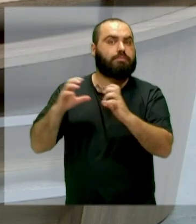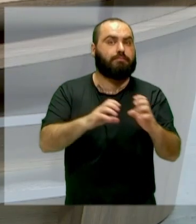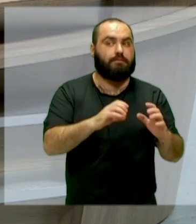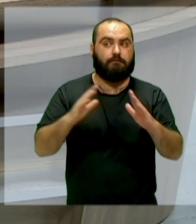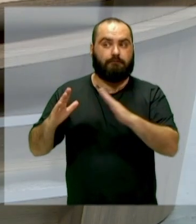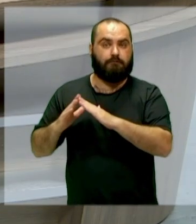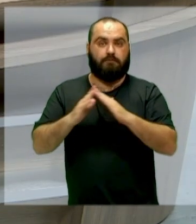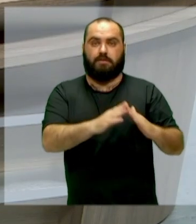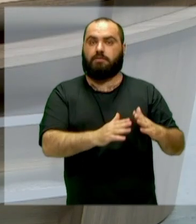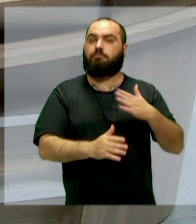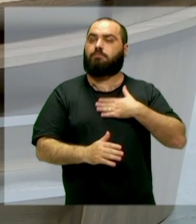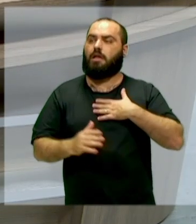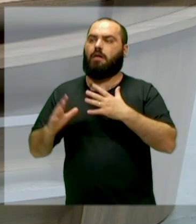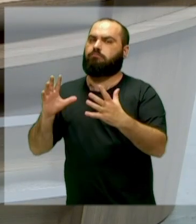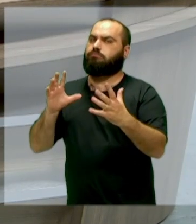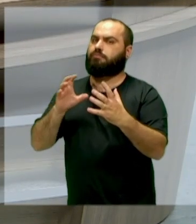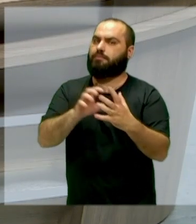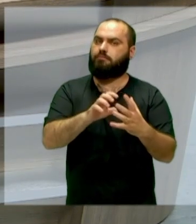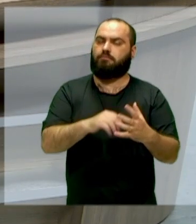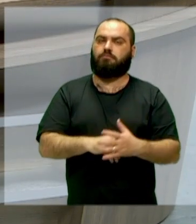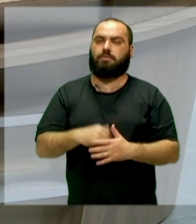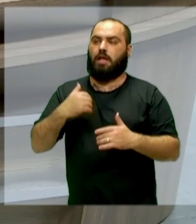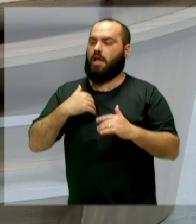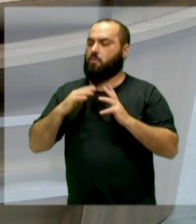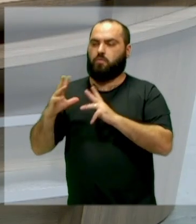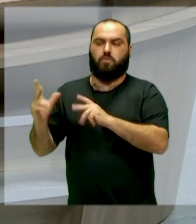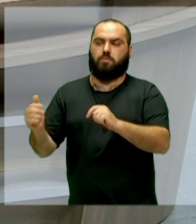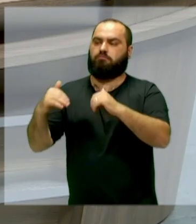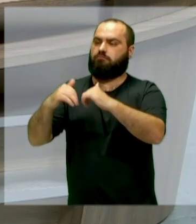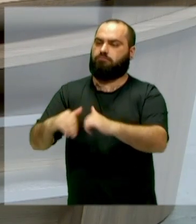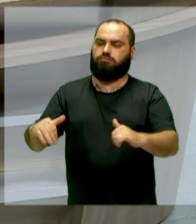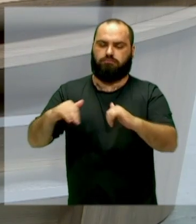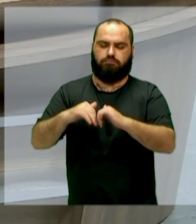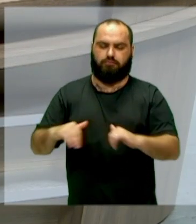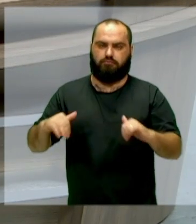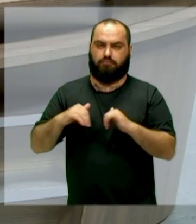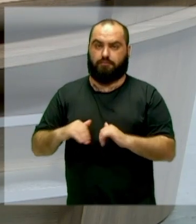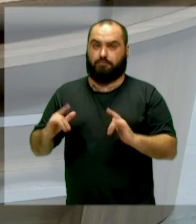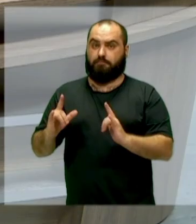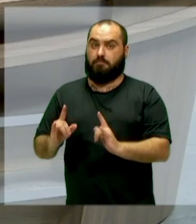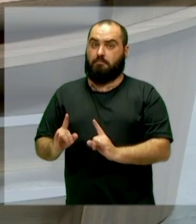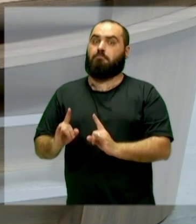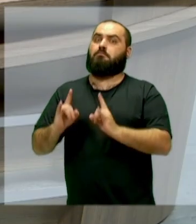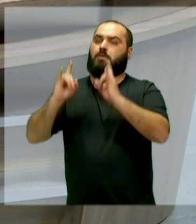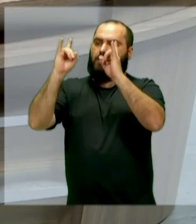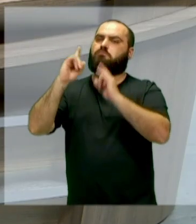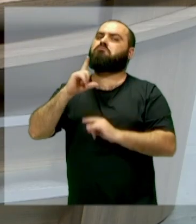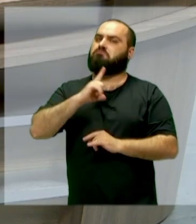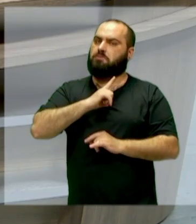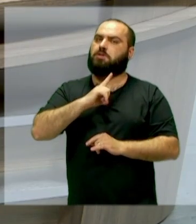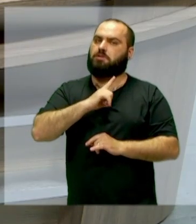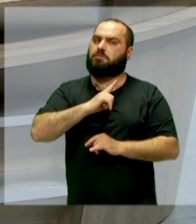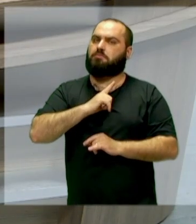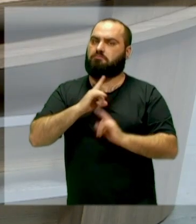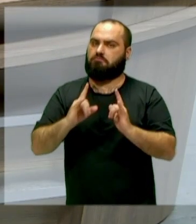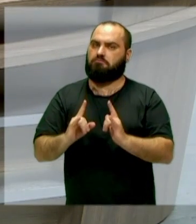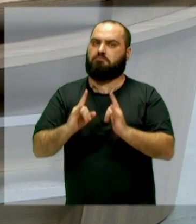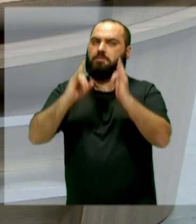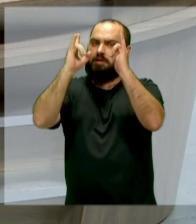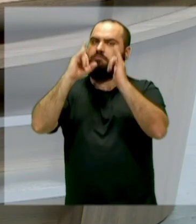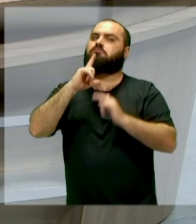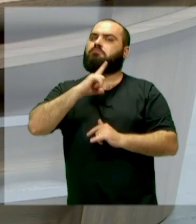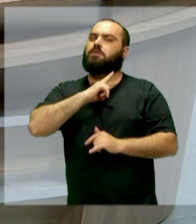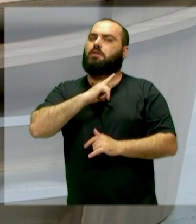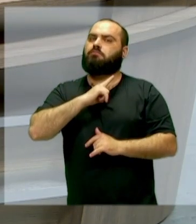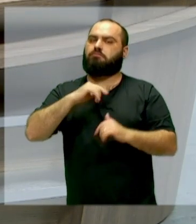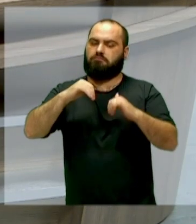minha porque eu tava levando tudo separado nosso prédio lá tem essa política agora no prédio que eu moro atualmente tem